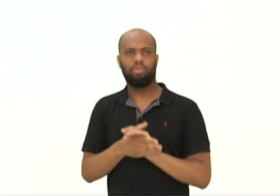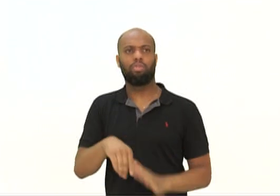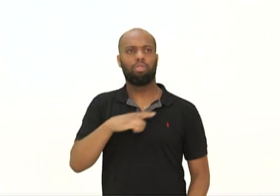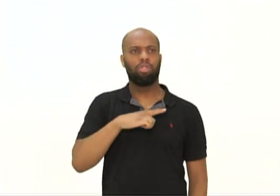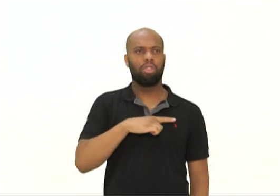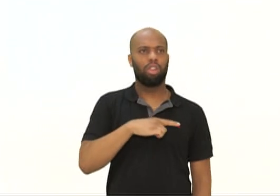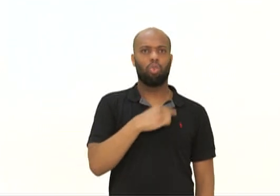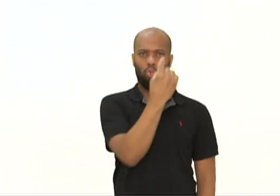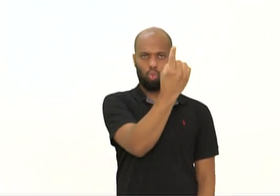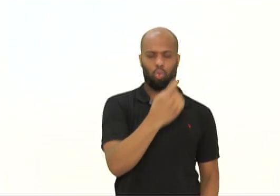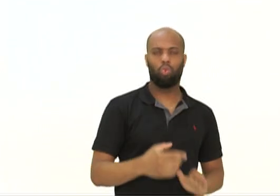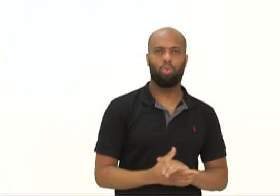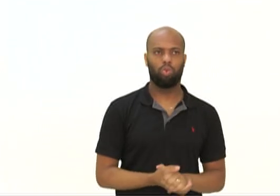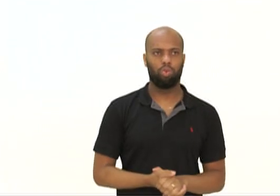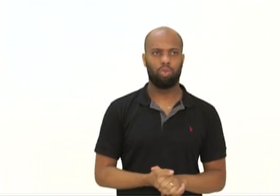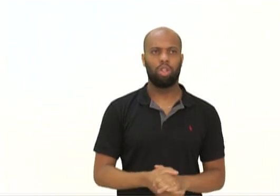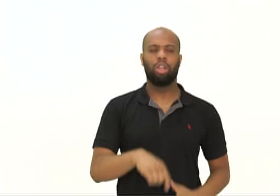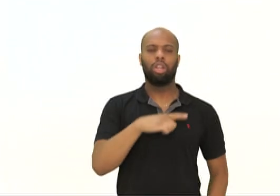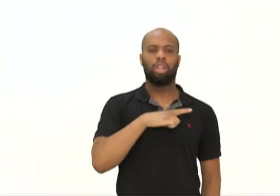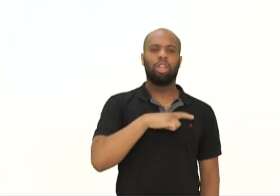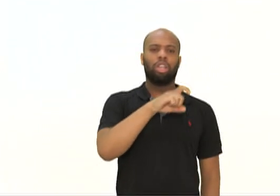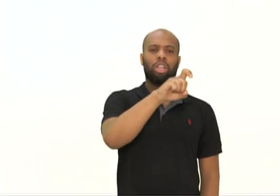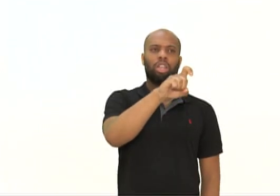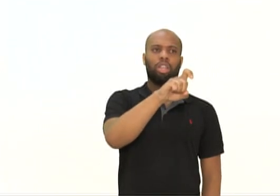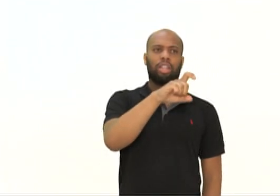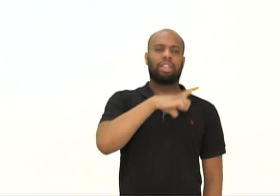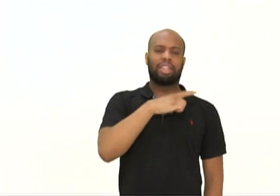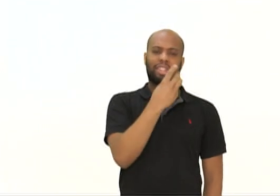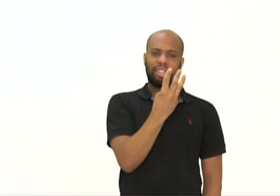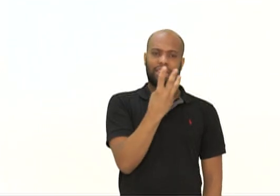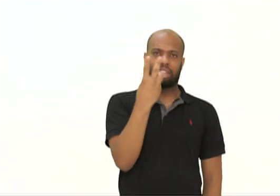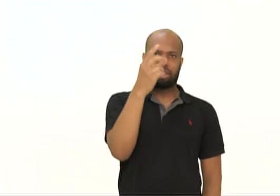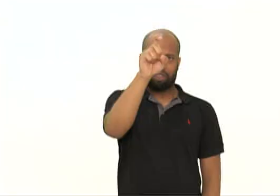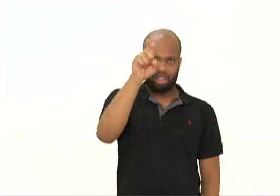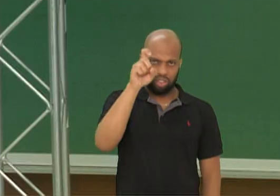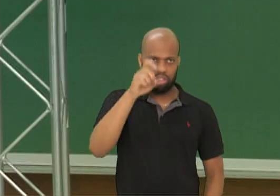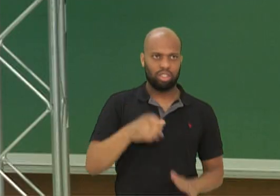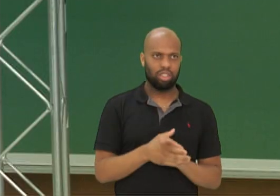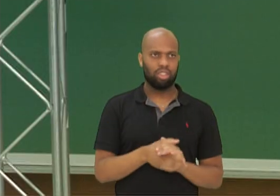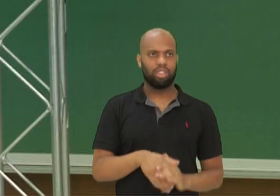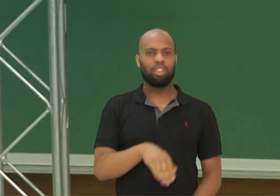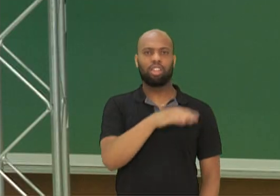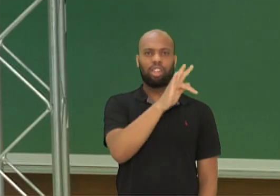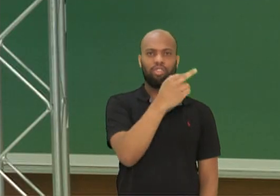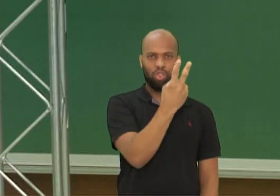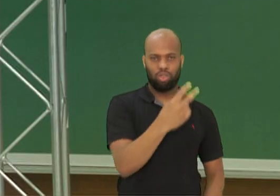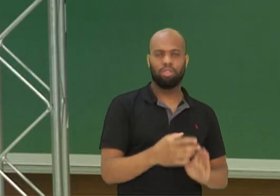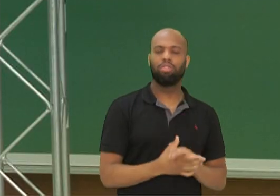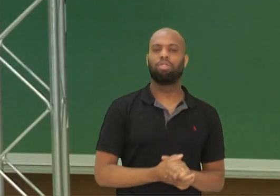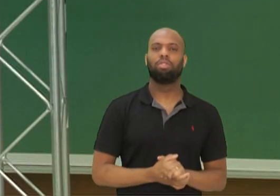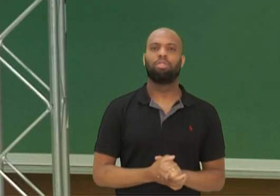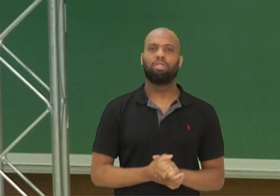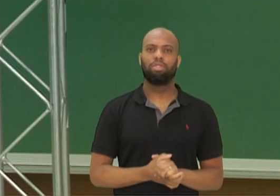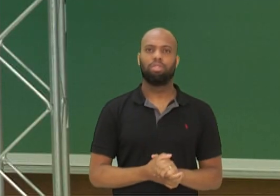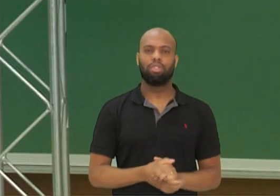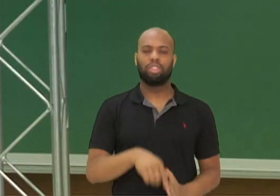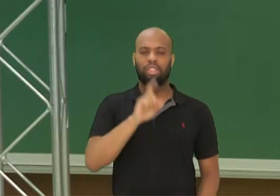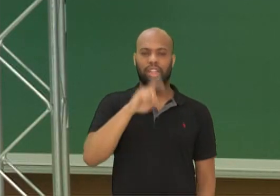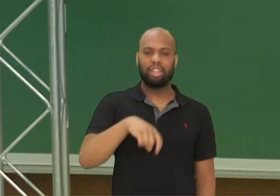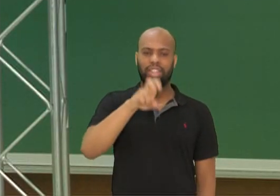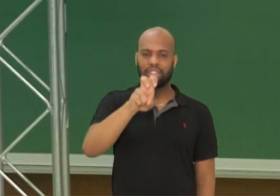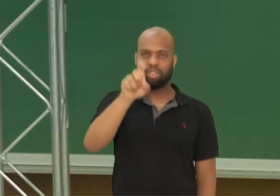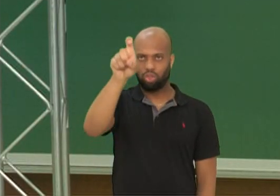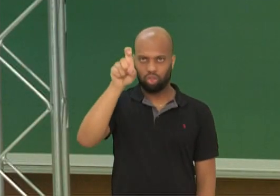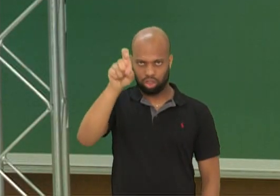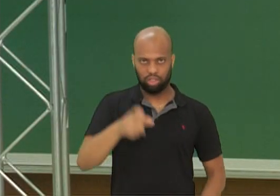1, x elevado, 3 elevado a x. Função 2, 5 elevado